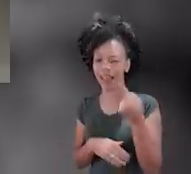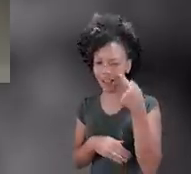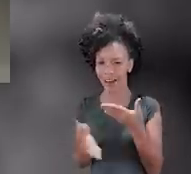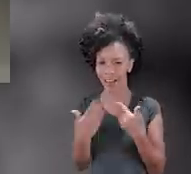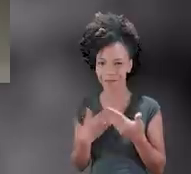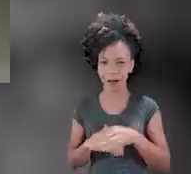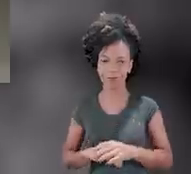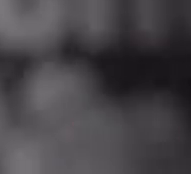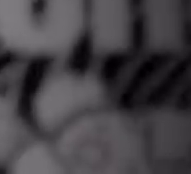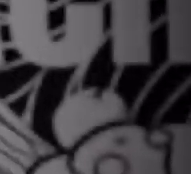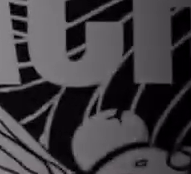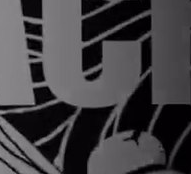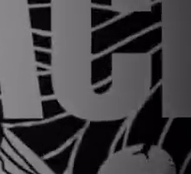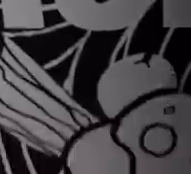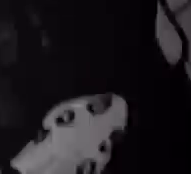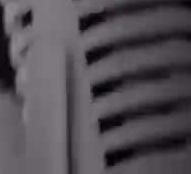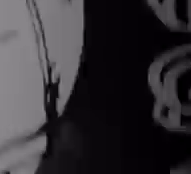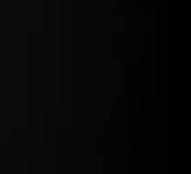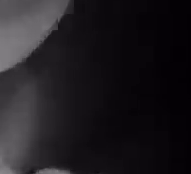liga nesse papo, cara.